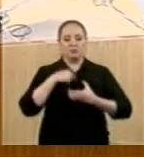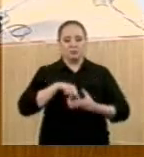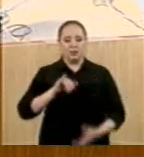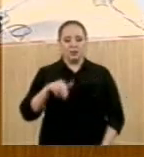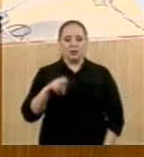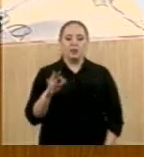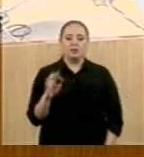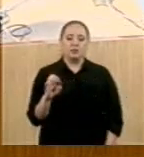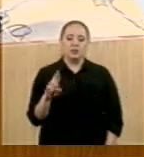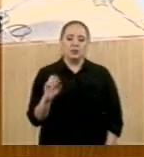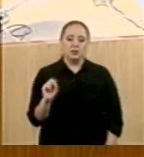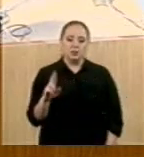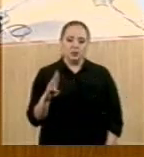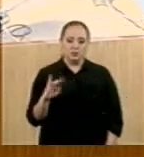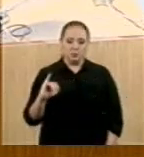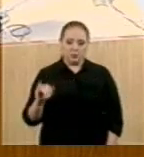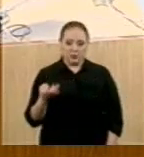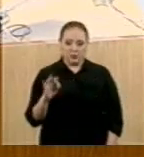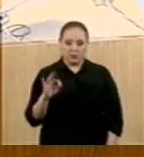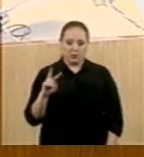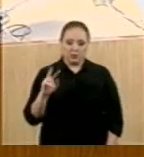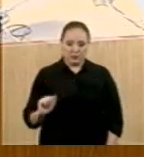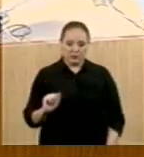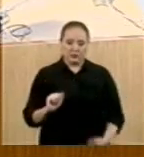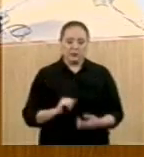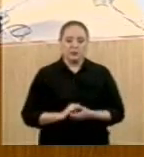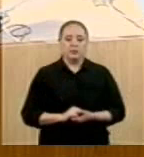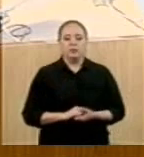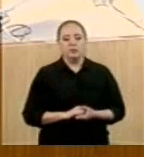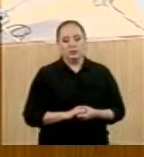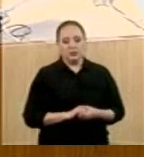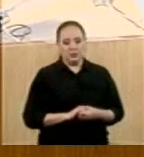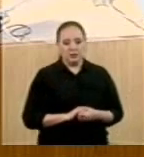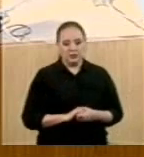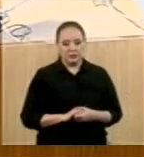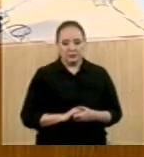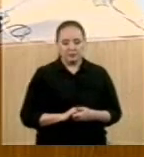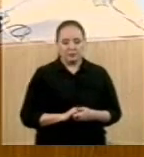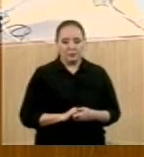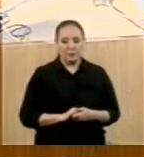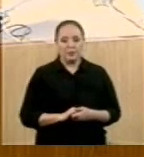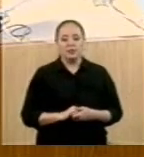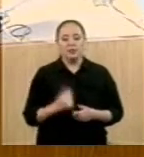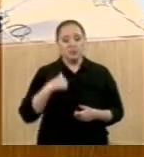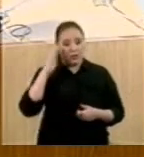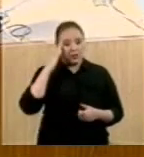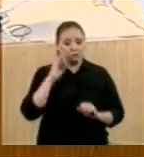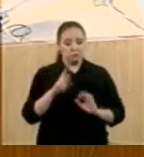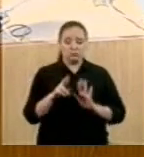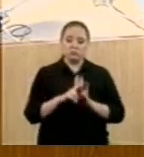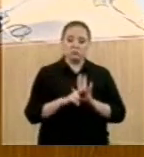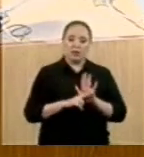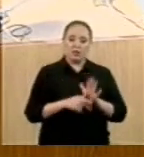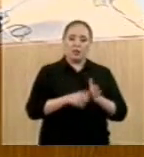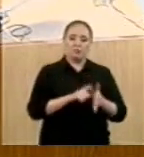nas lições do professor que acabo de citar, professor Daniel Sarmento. Entendo por isso que as normas, ora